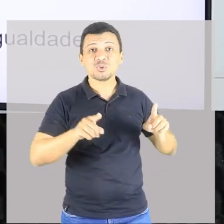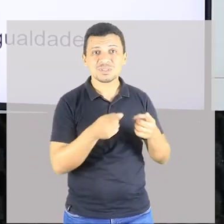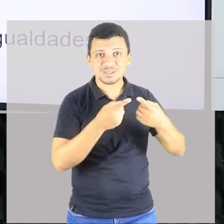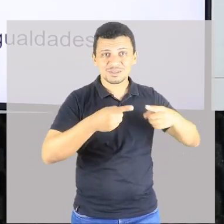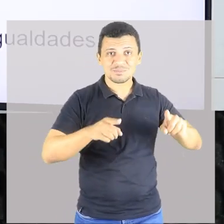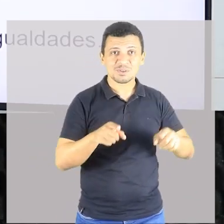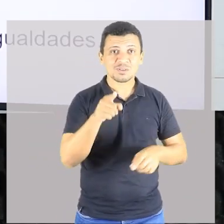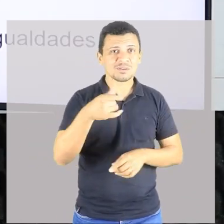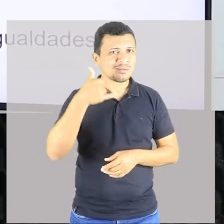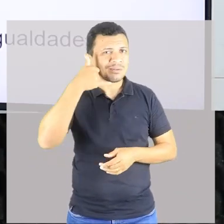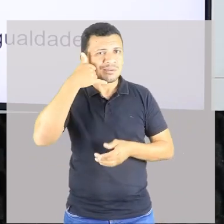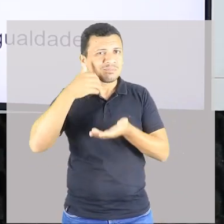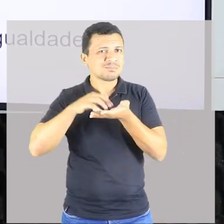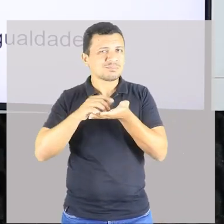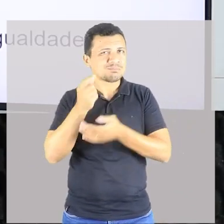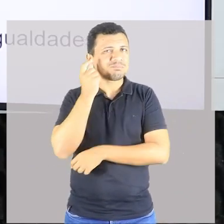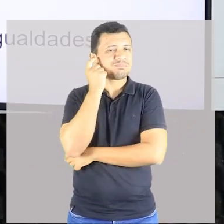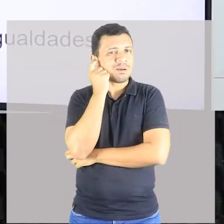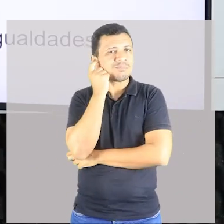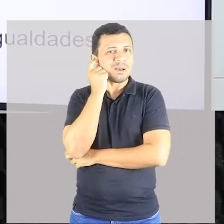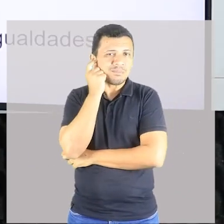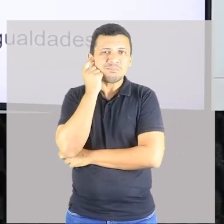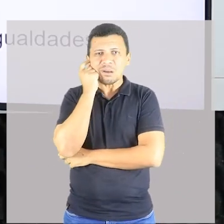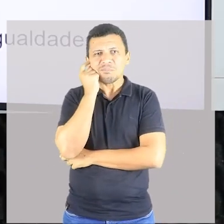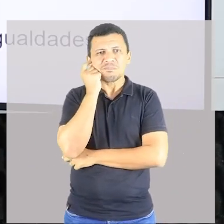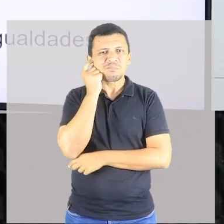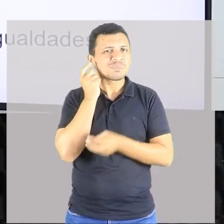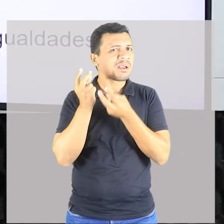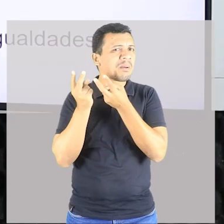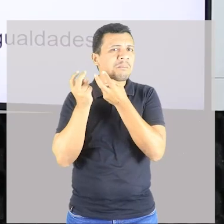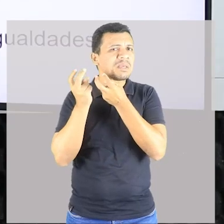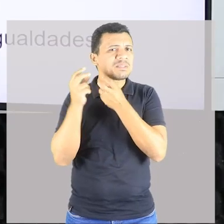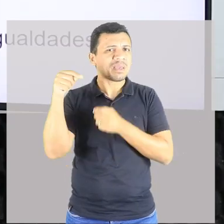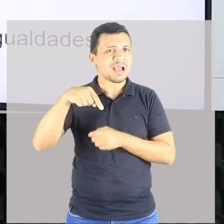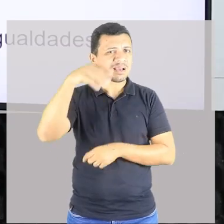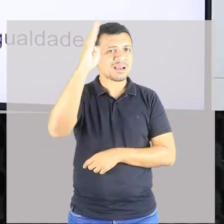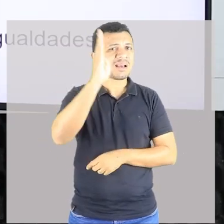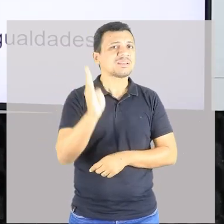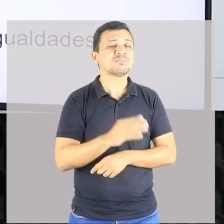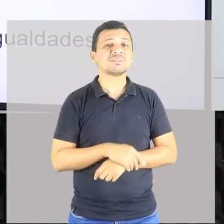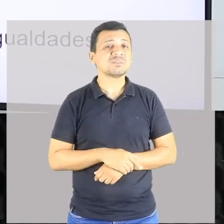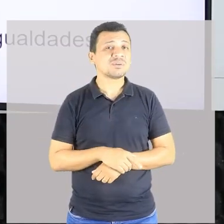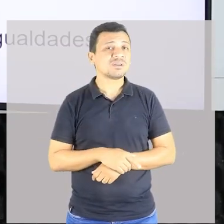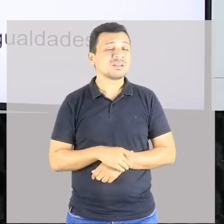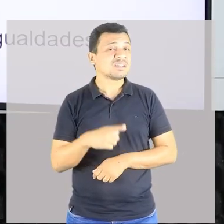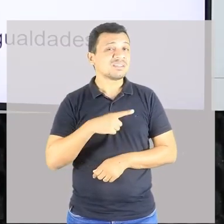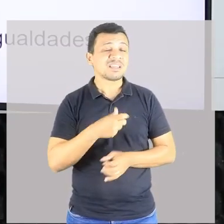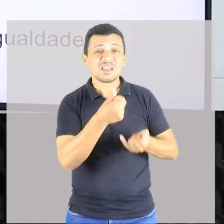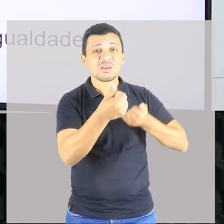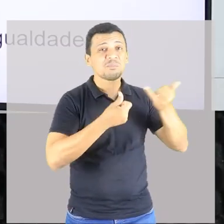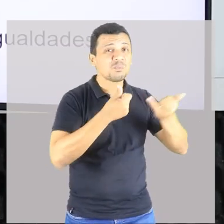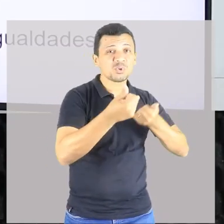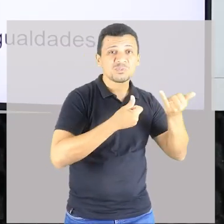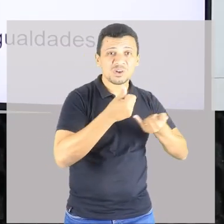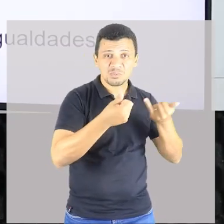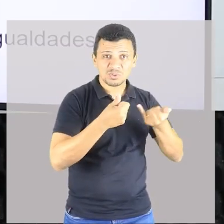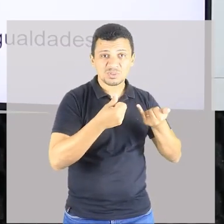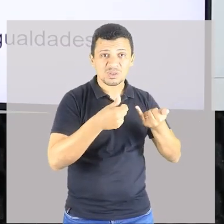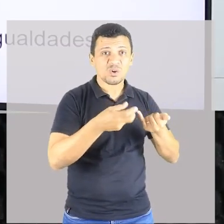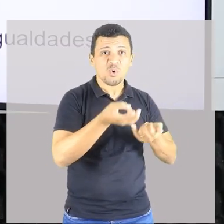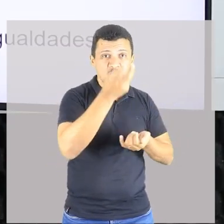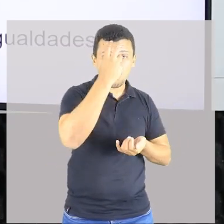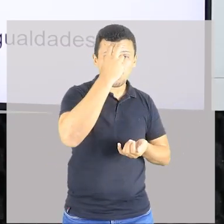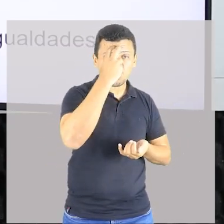aí no seu celular, por exemplo, você pode depois estar escutando uma música, mas você vai perceber que nós aqui do Brasil recebemos muito mais informação de fora, principalmente das